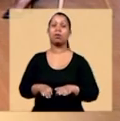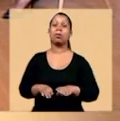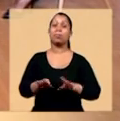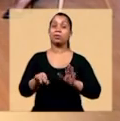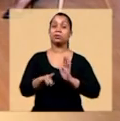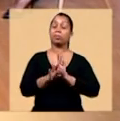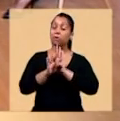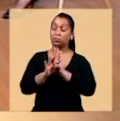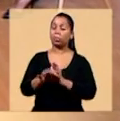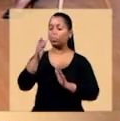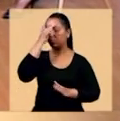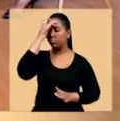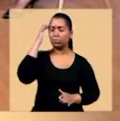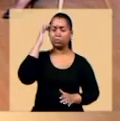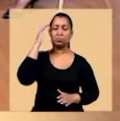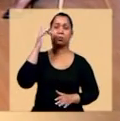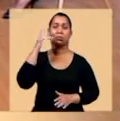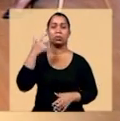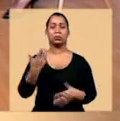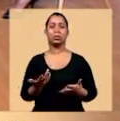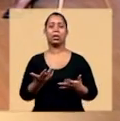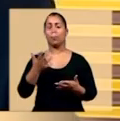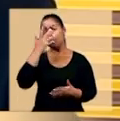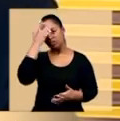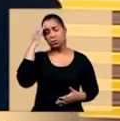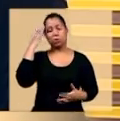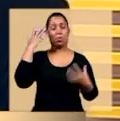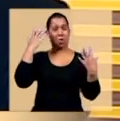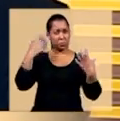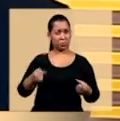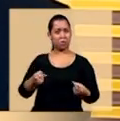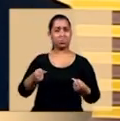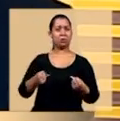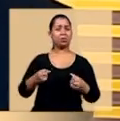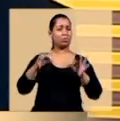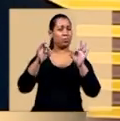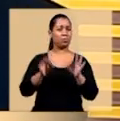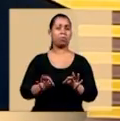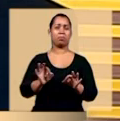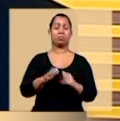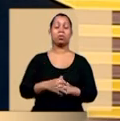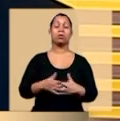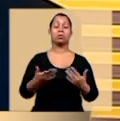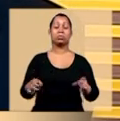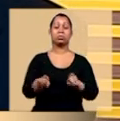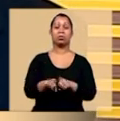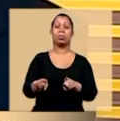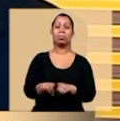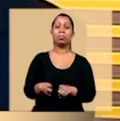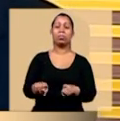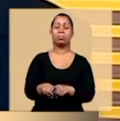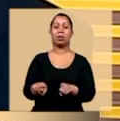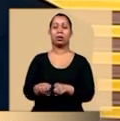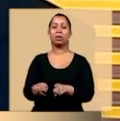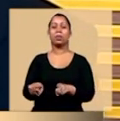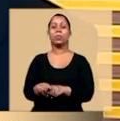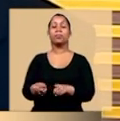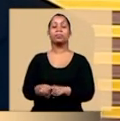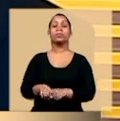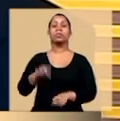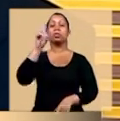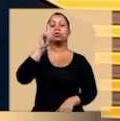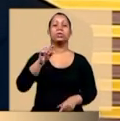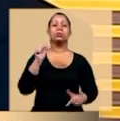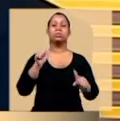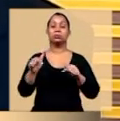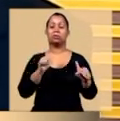variável, mas o depoimento de uma testemunha chegando e diz, olha, aquilo ali é só autorizado, não é a realidade. O depoimento testemunhal no